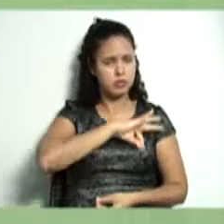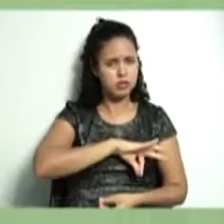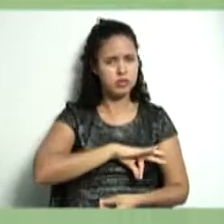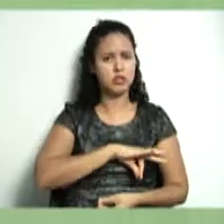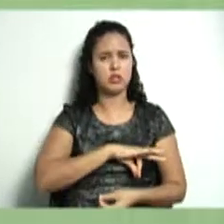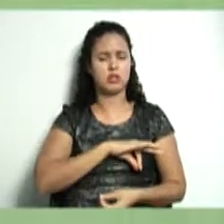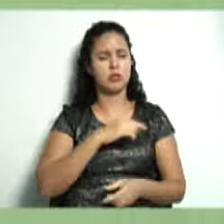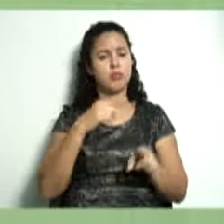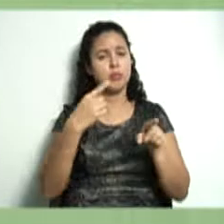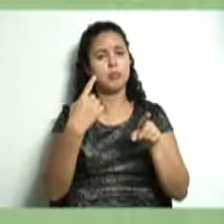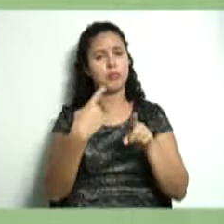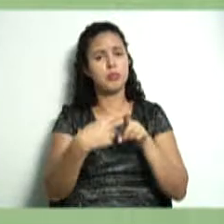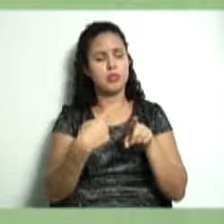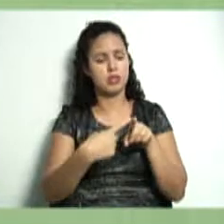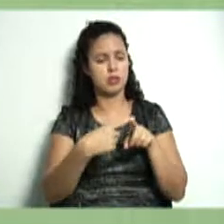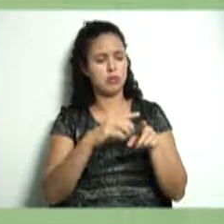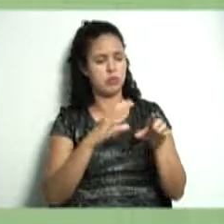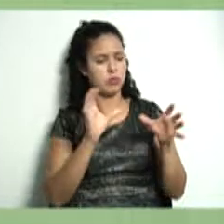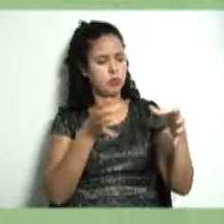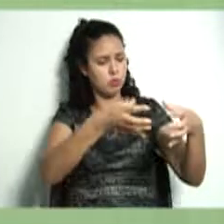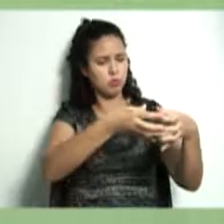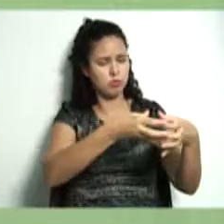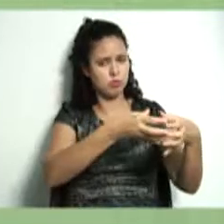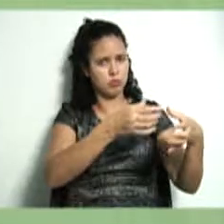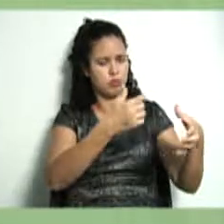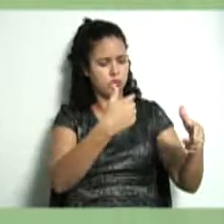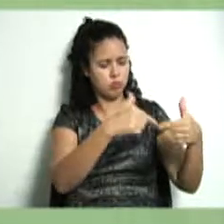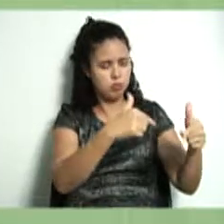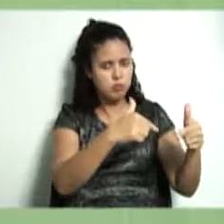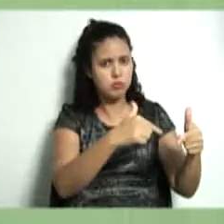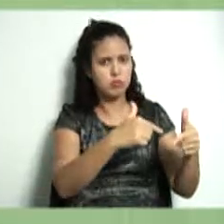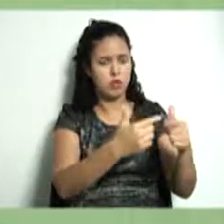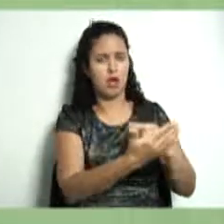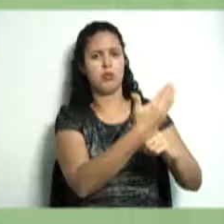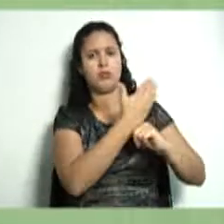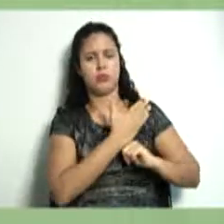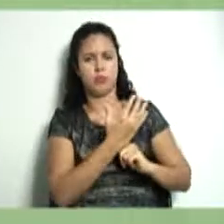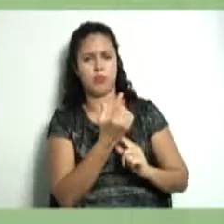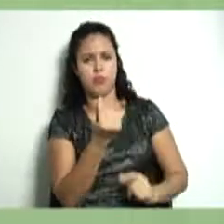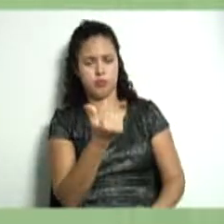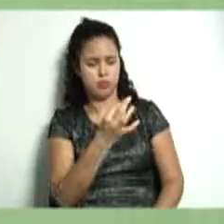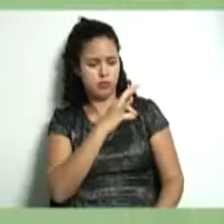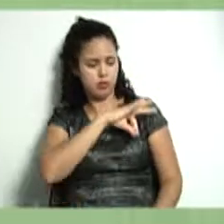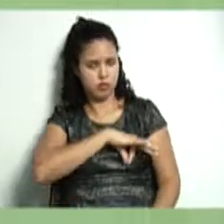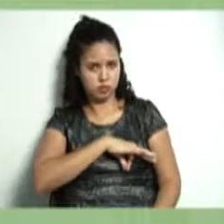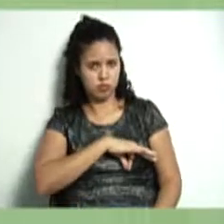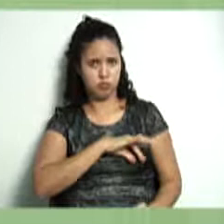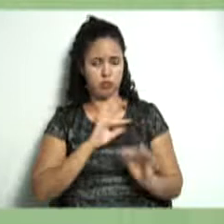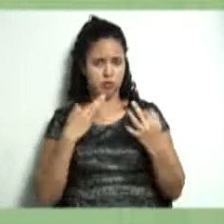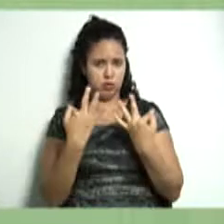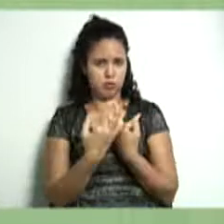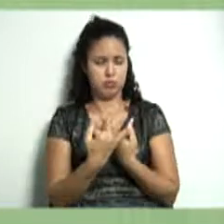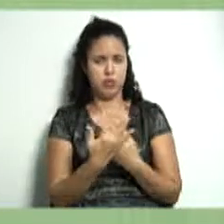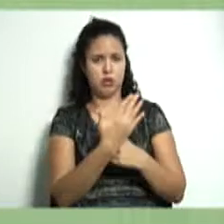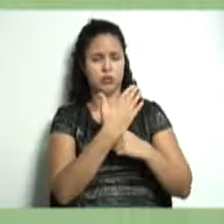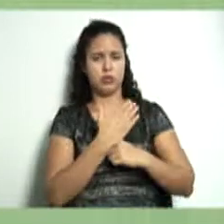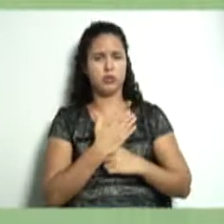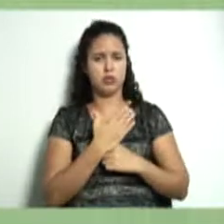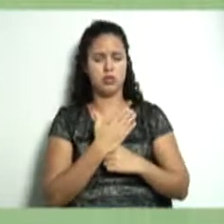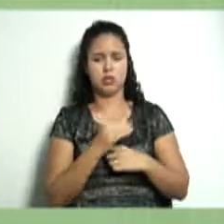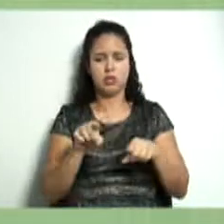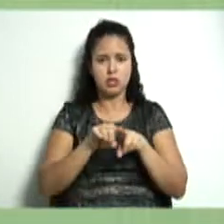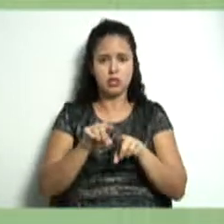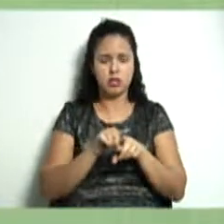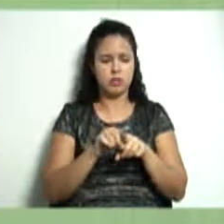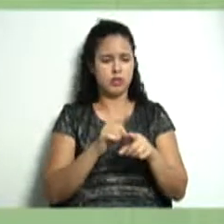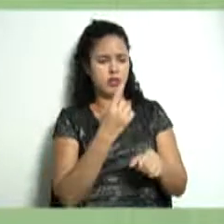dessa atividade cooperativa. Então, a partir do momento que você obtém renda para você, renda para os